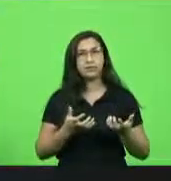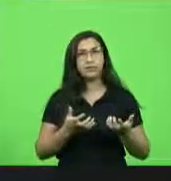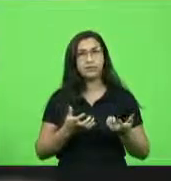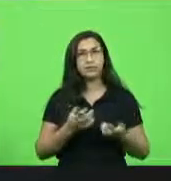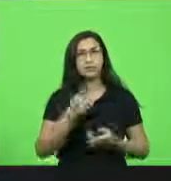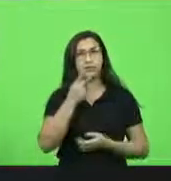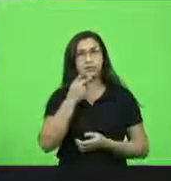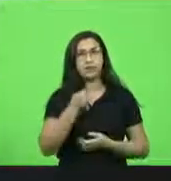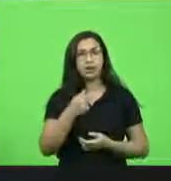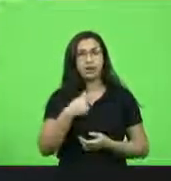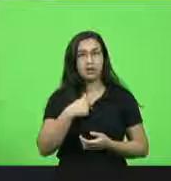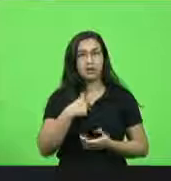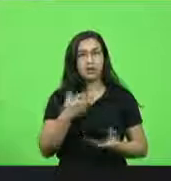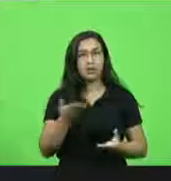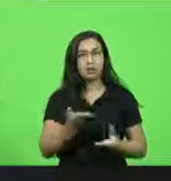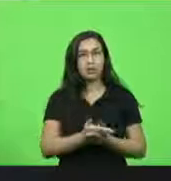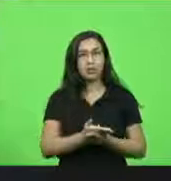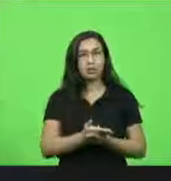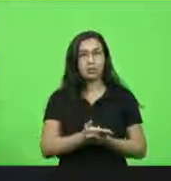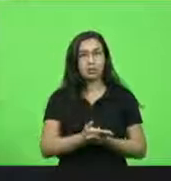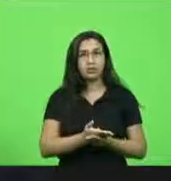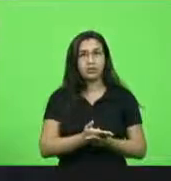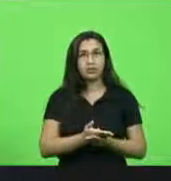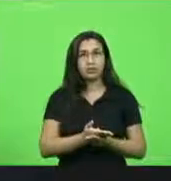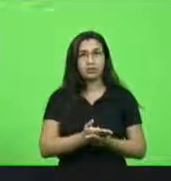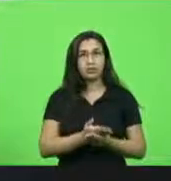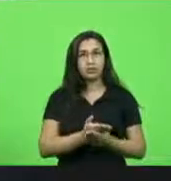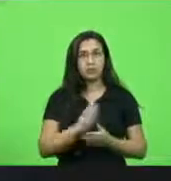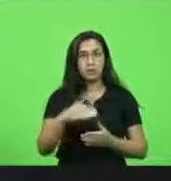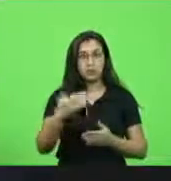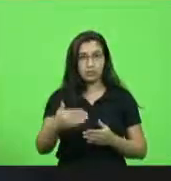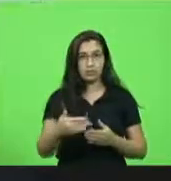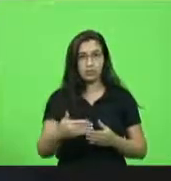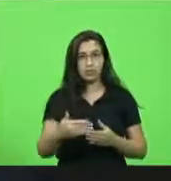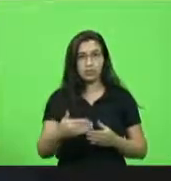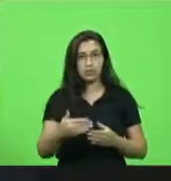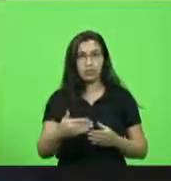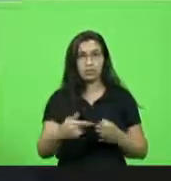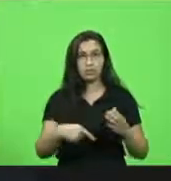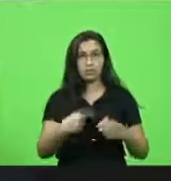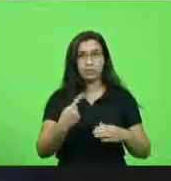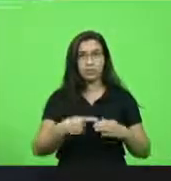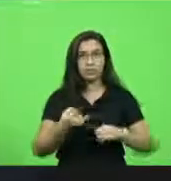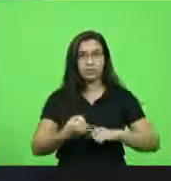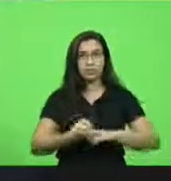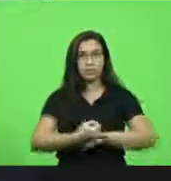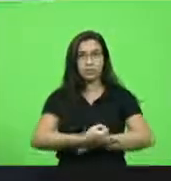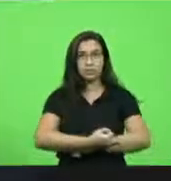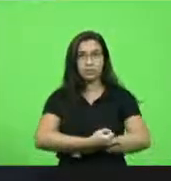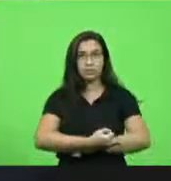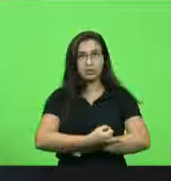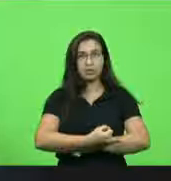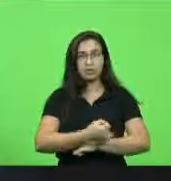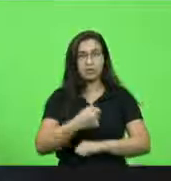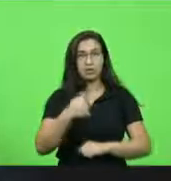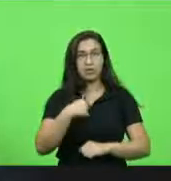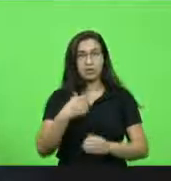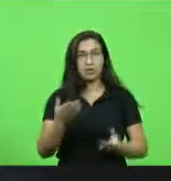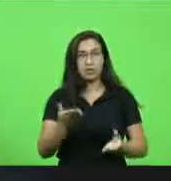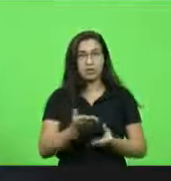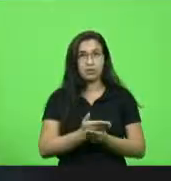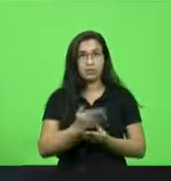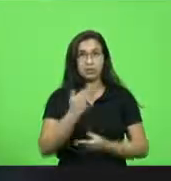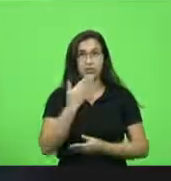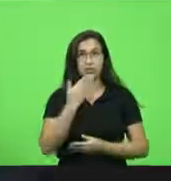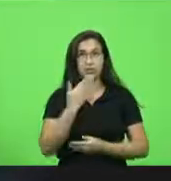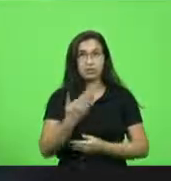estou protocolando, assim que formar a Comissão de Infraestrutura de Santa Catarina, senhor presidente, eu estou protocolando um